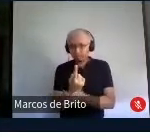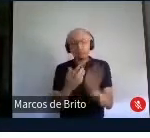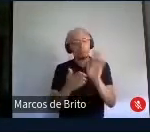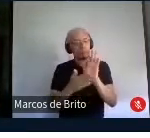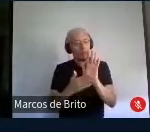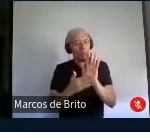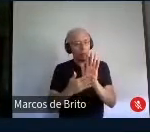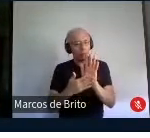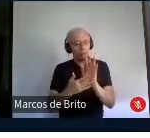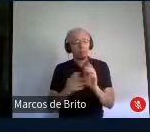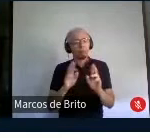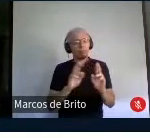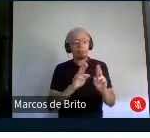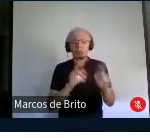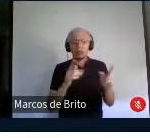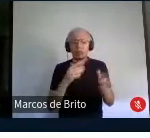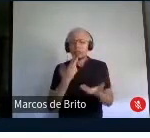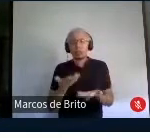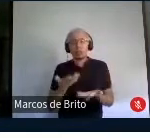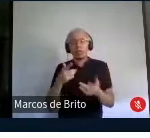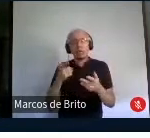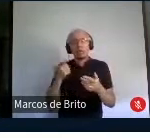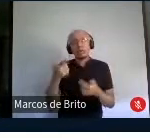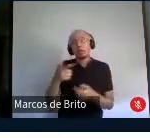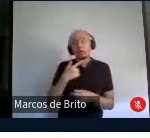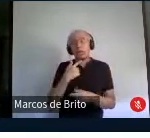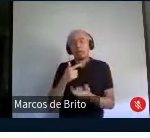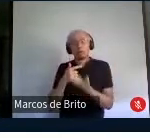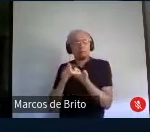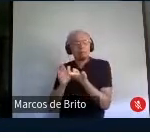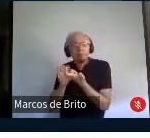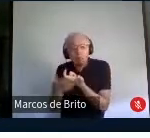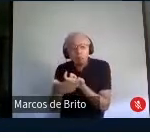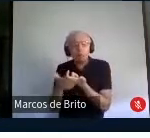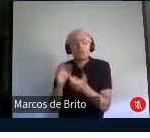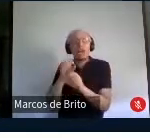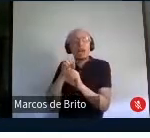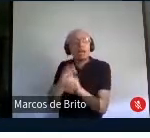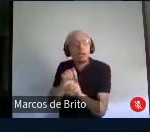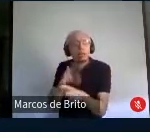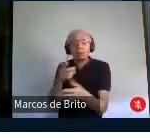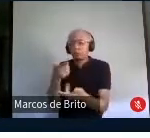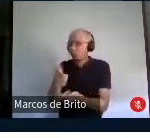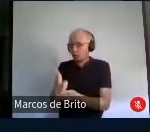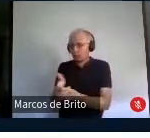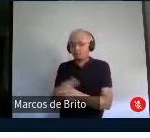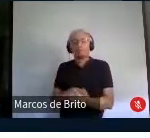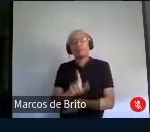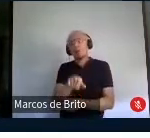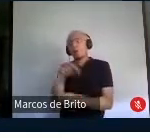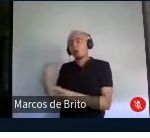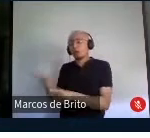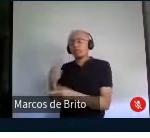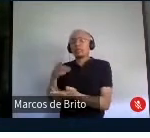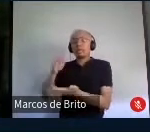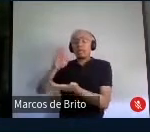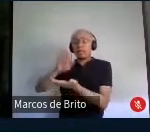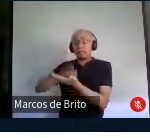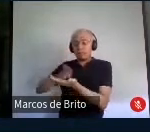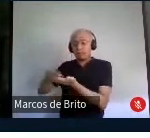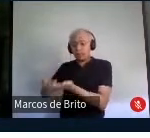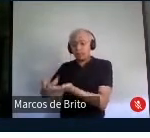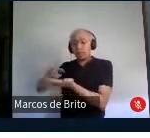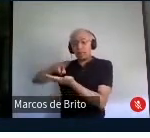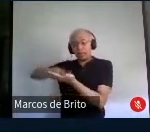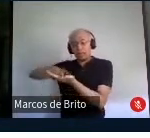essa apresentou uma diferença de não ter o termo educacional. Outra apresentou tradução e interpretação, então a gente